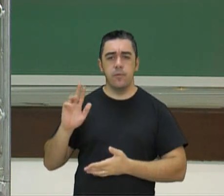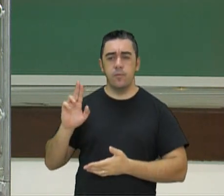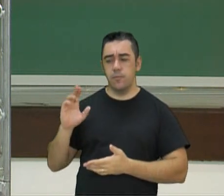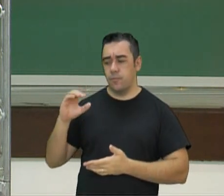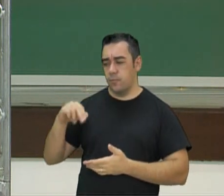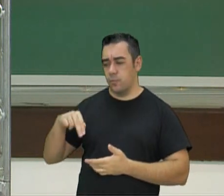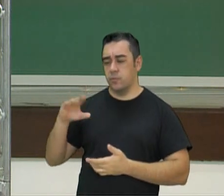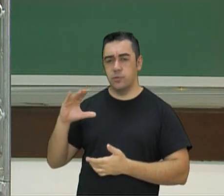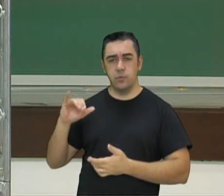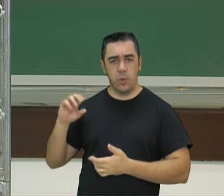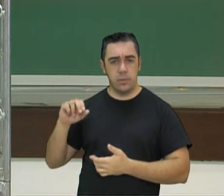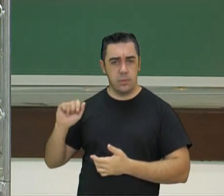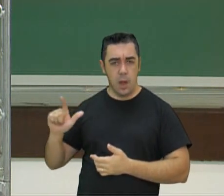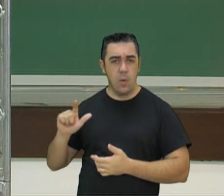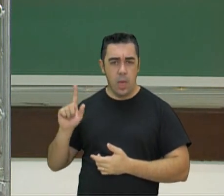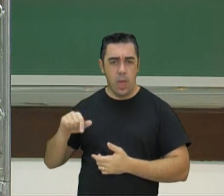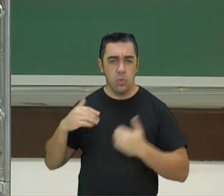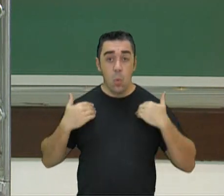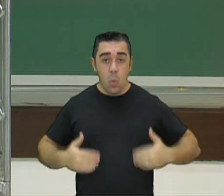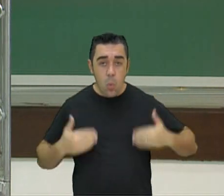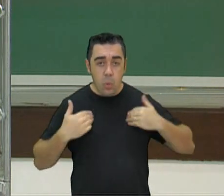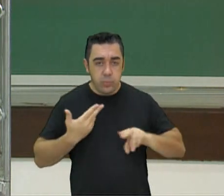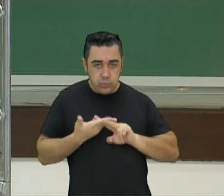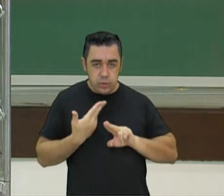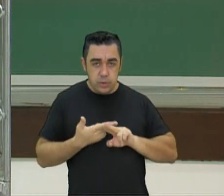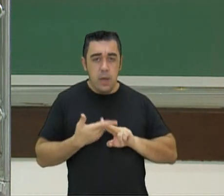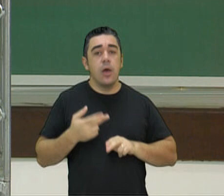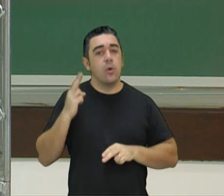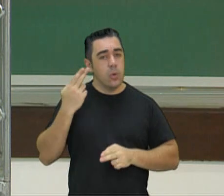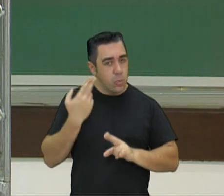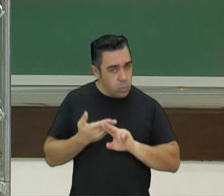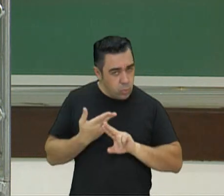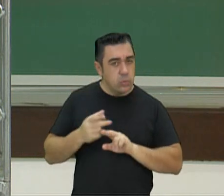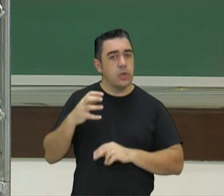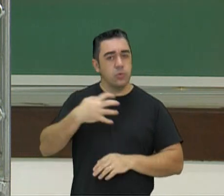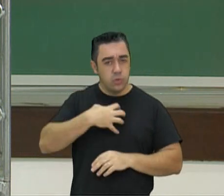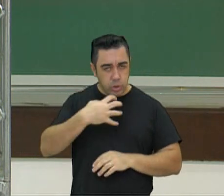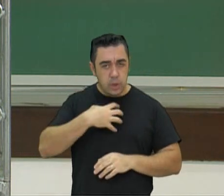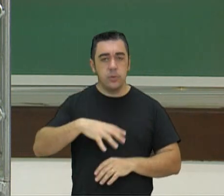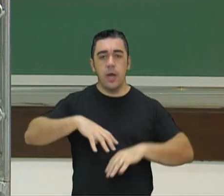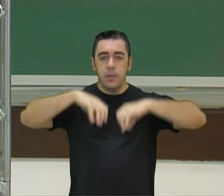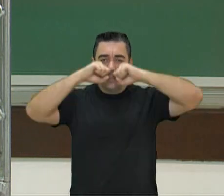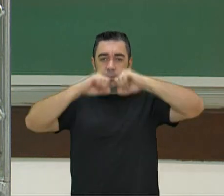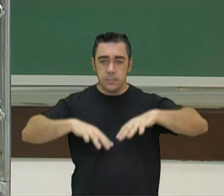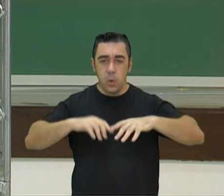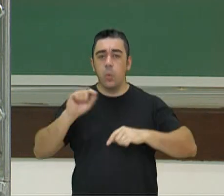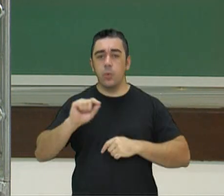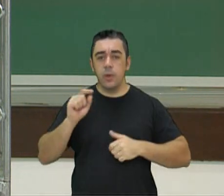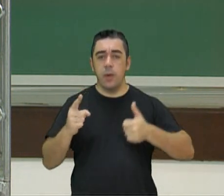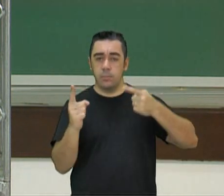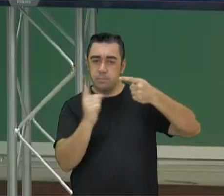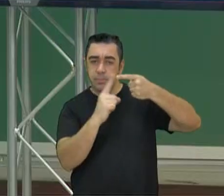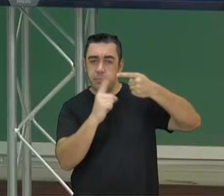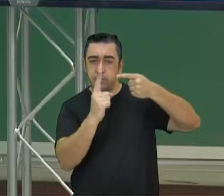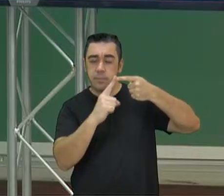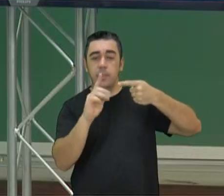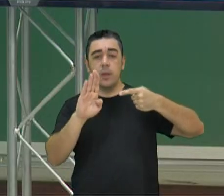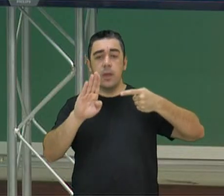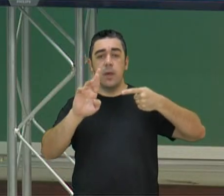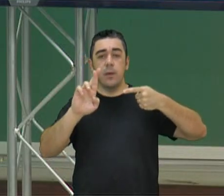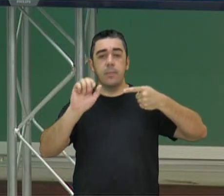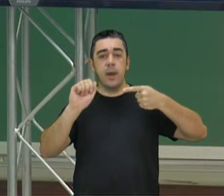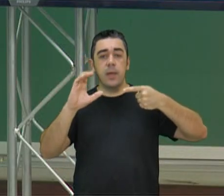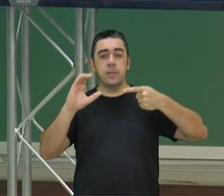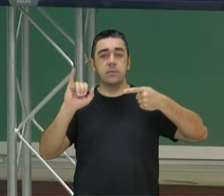faz exercício sem aparelhos, né? Então, utiliza-se uma forma de respiração, que é o quê? O bracing. Então, o bracing